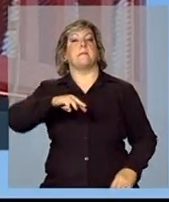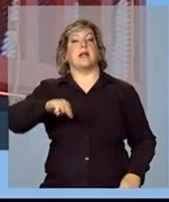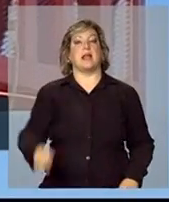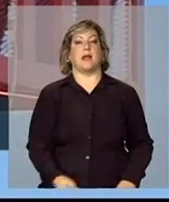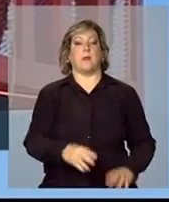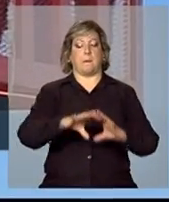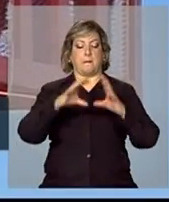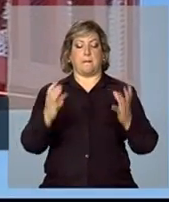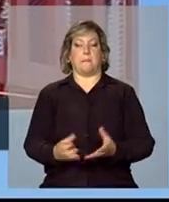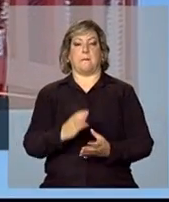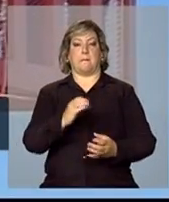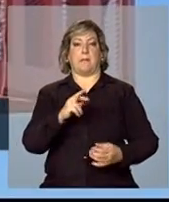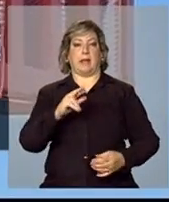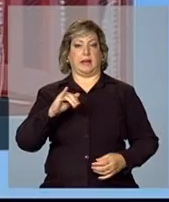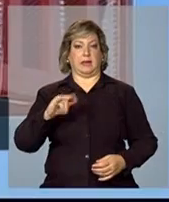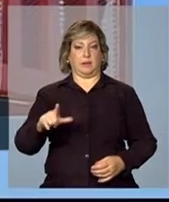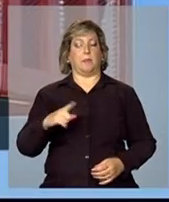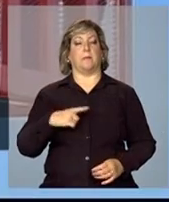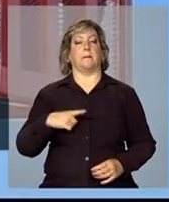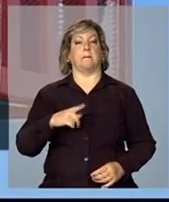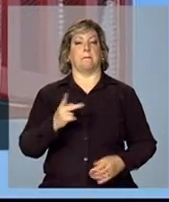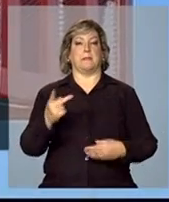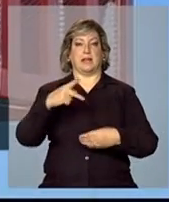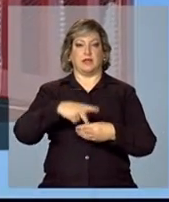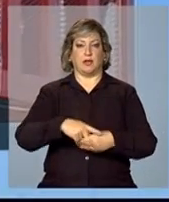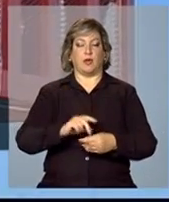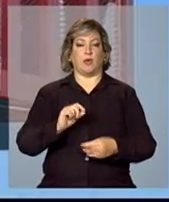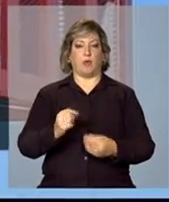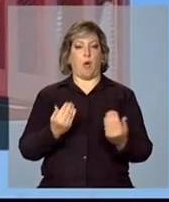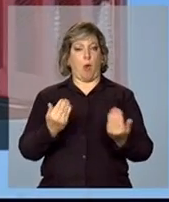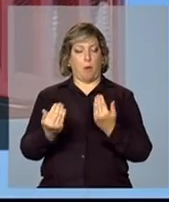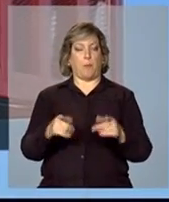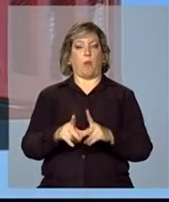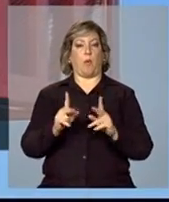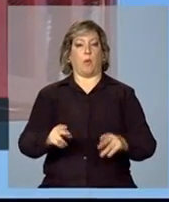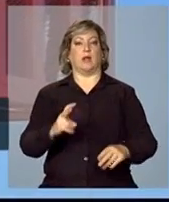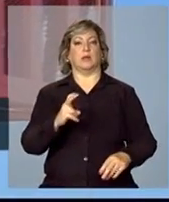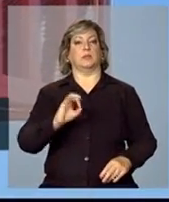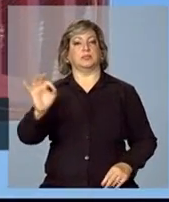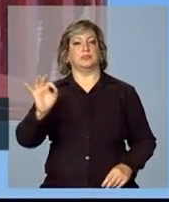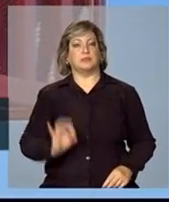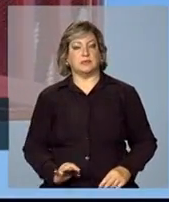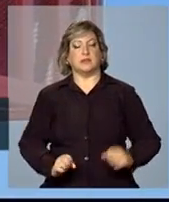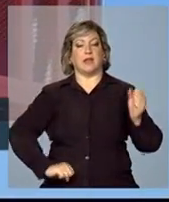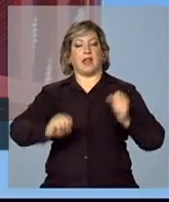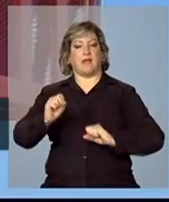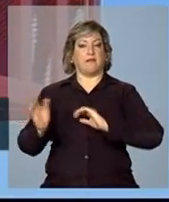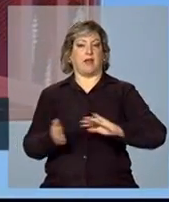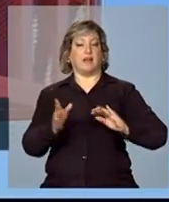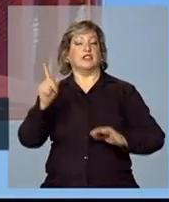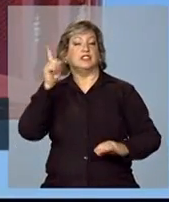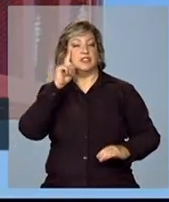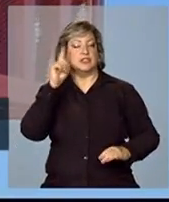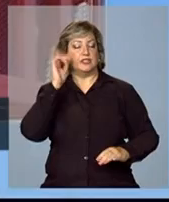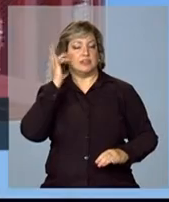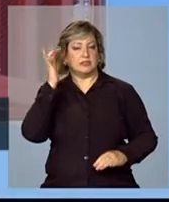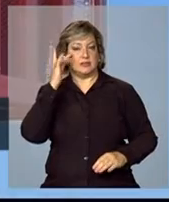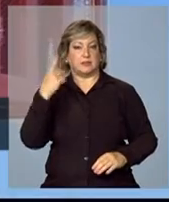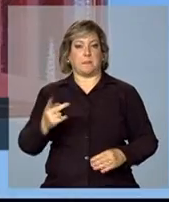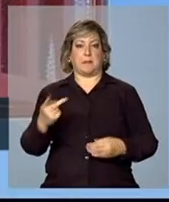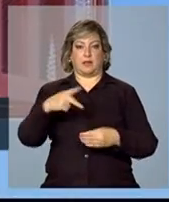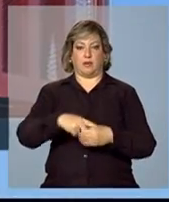equipamento o equivalente a metade da produção di área Nacional ele vai transportar óleo cru